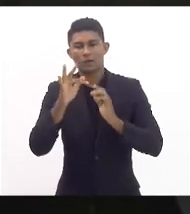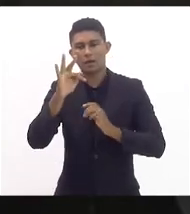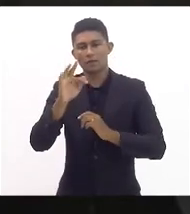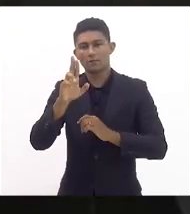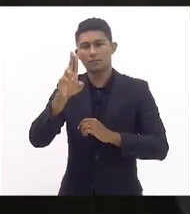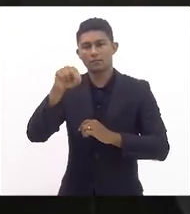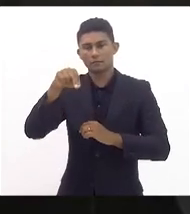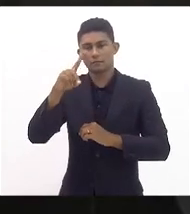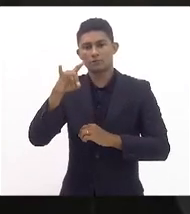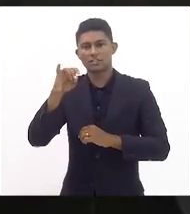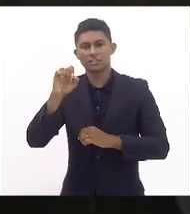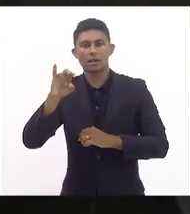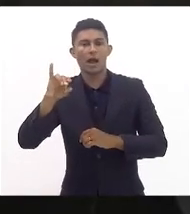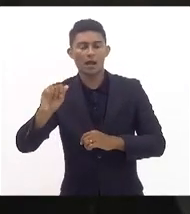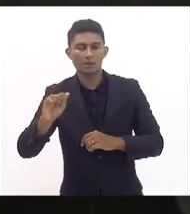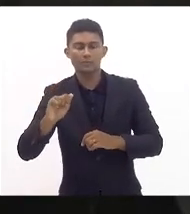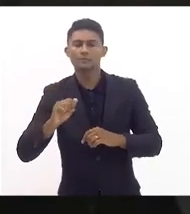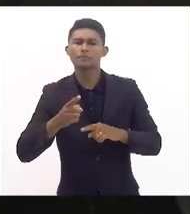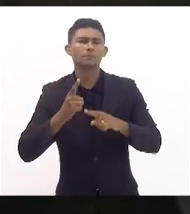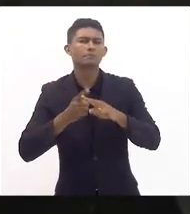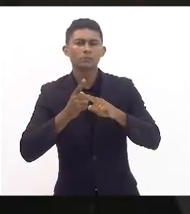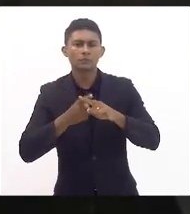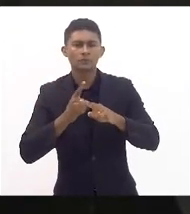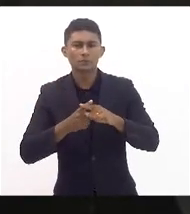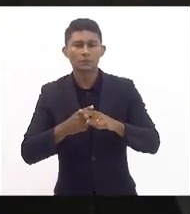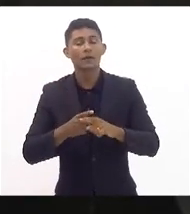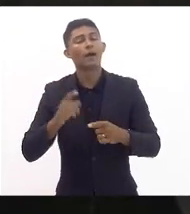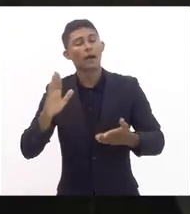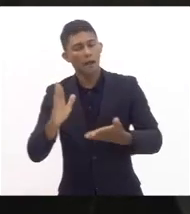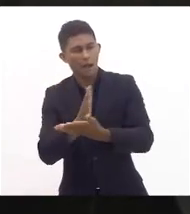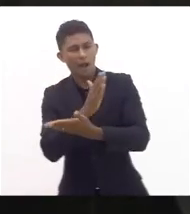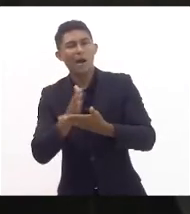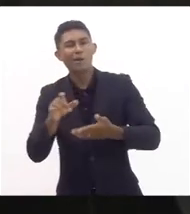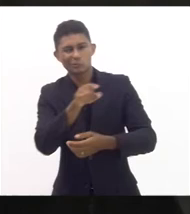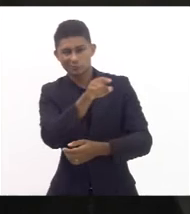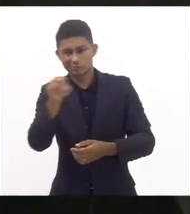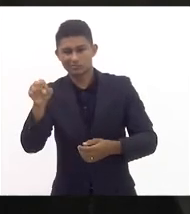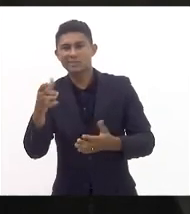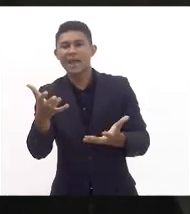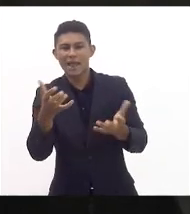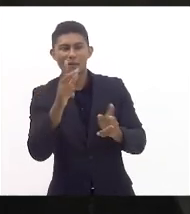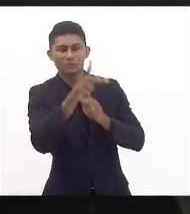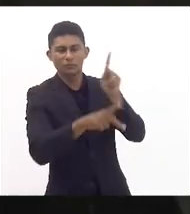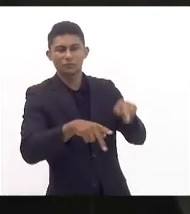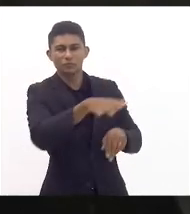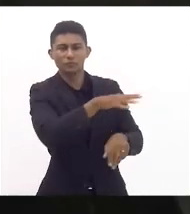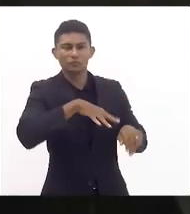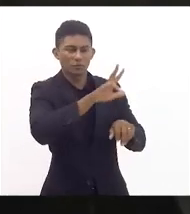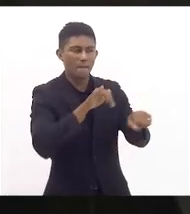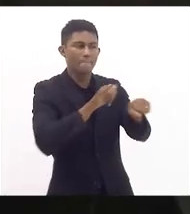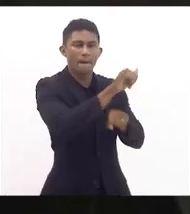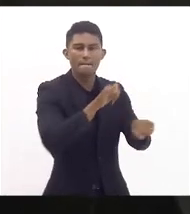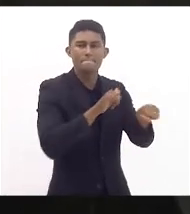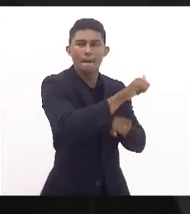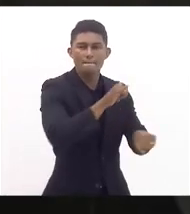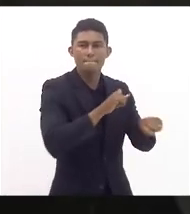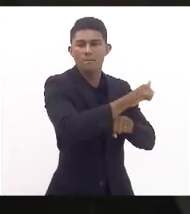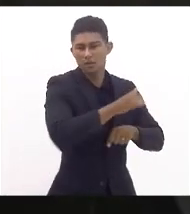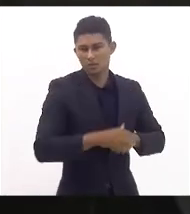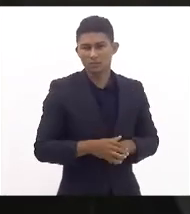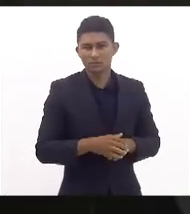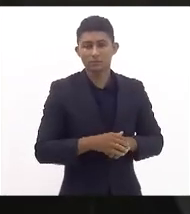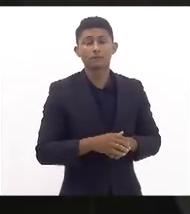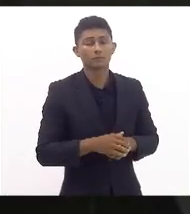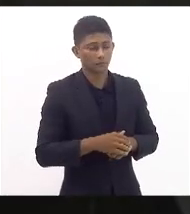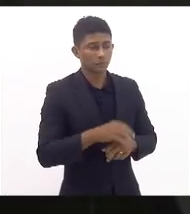tudo, estão também querendo enganar a população carente que depende tanto de